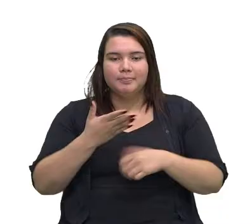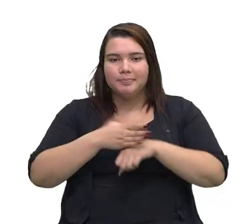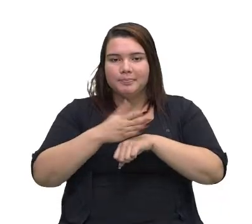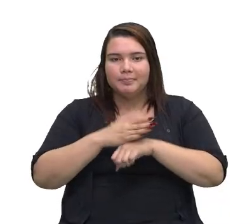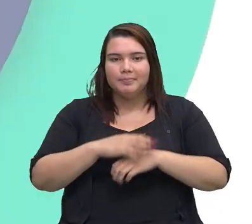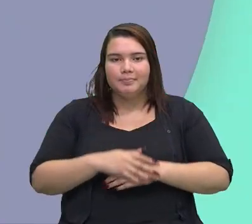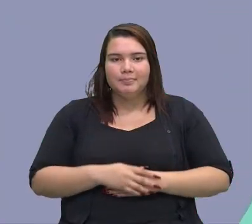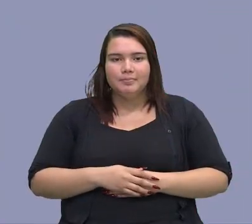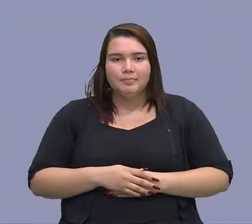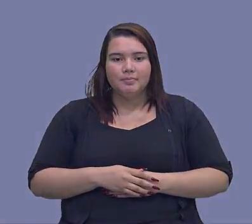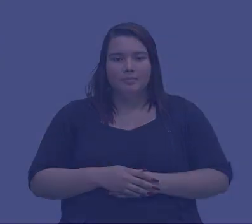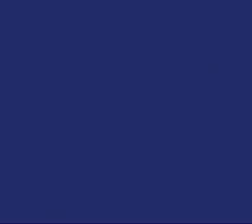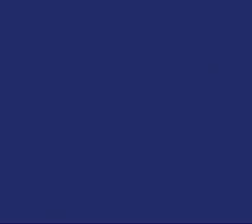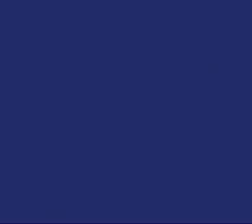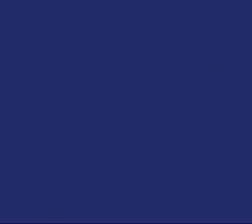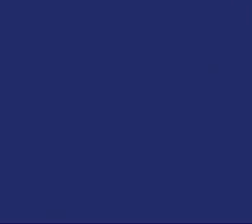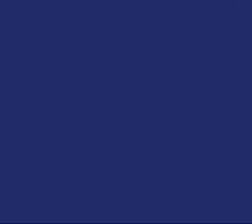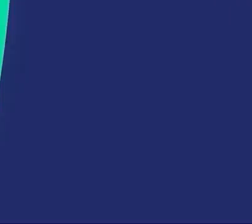Aplicando.